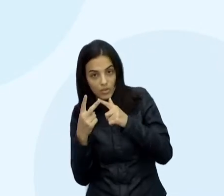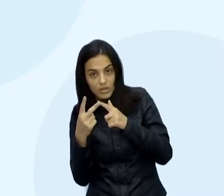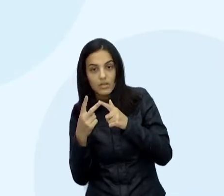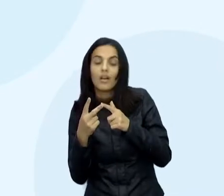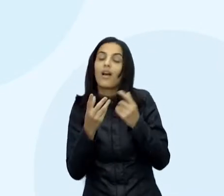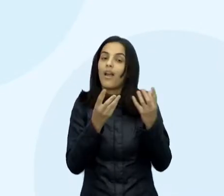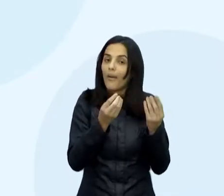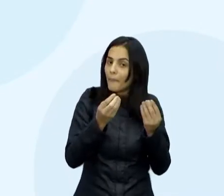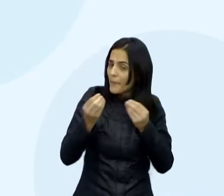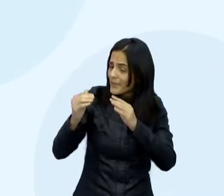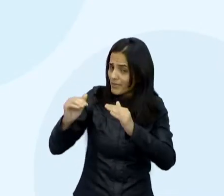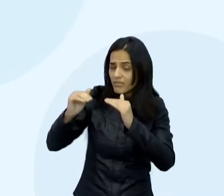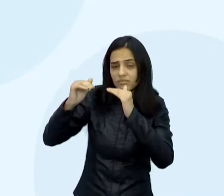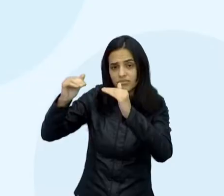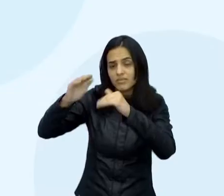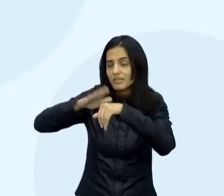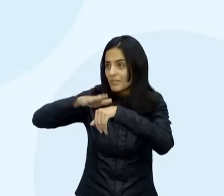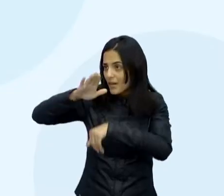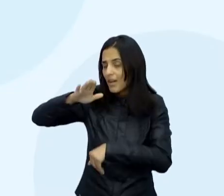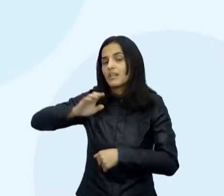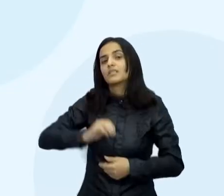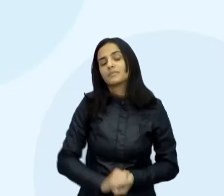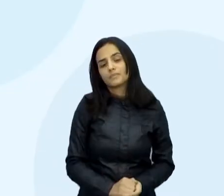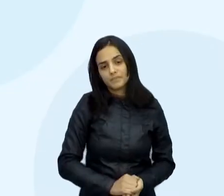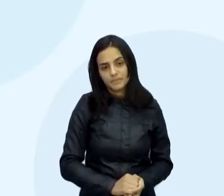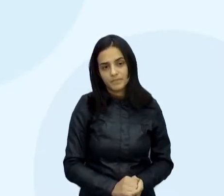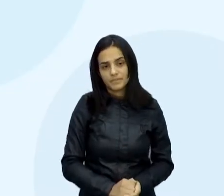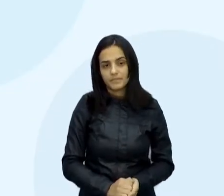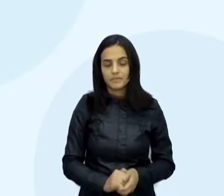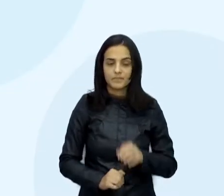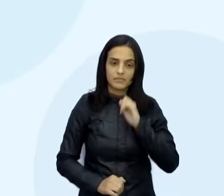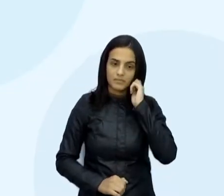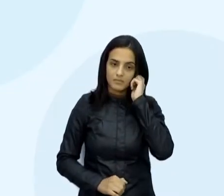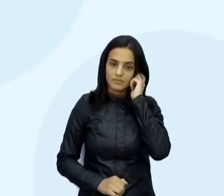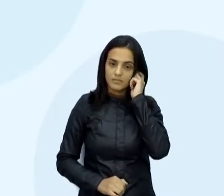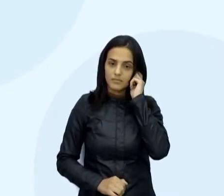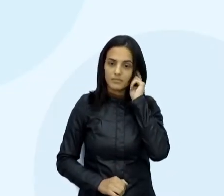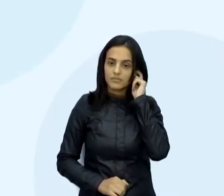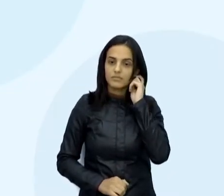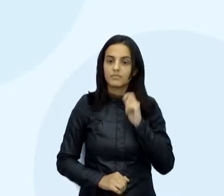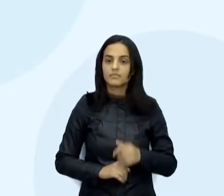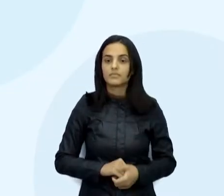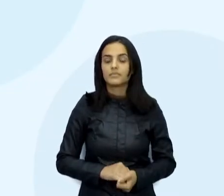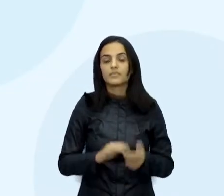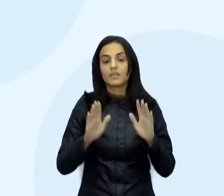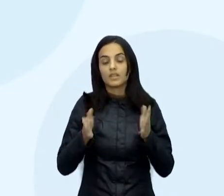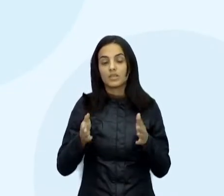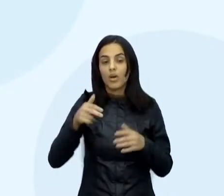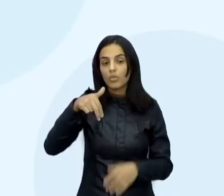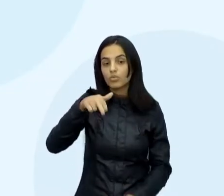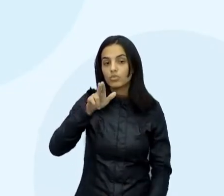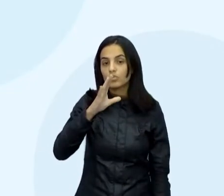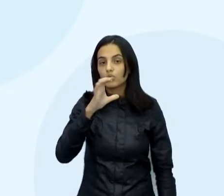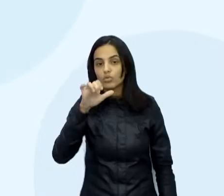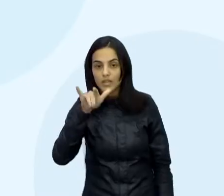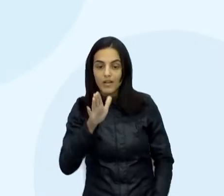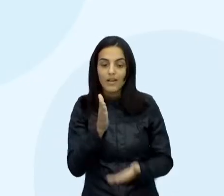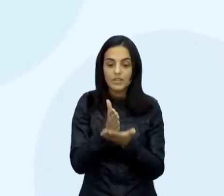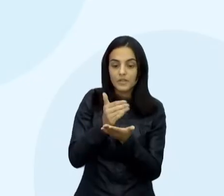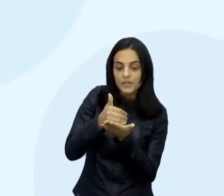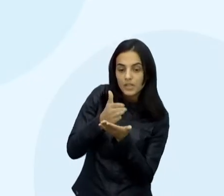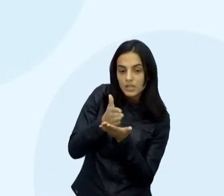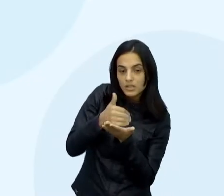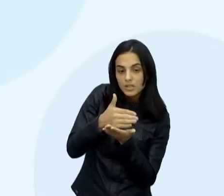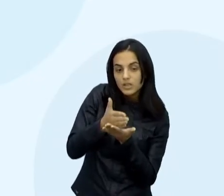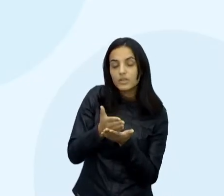ele é muito acima aí, tanto da crosta continental como da crosta oceânica. Já o núcleo, né, que também é dividido aí em